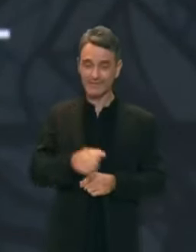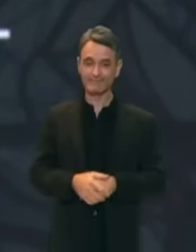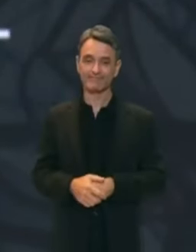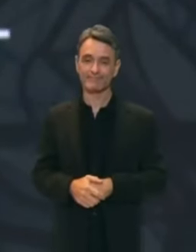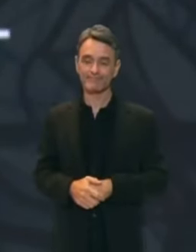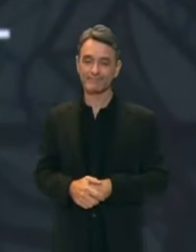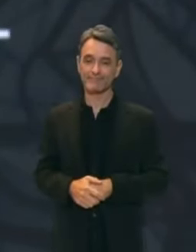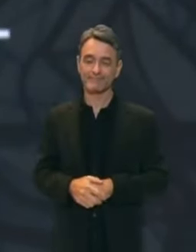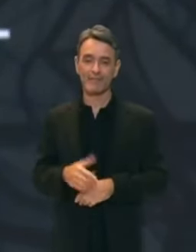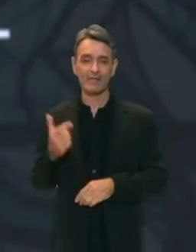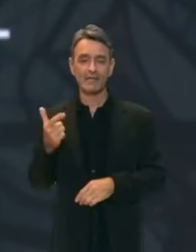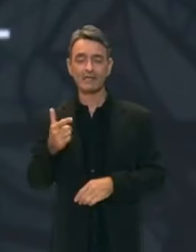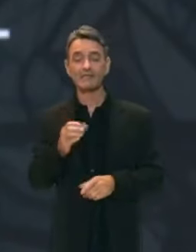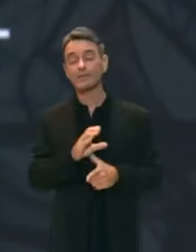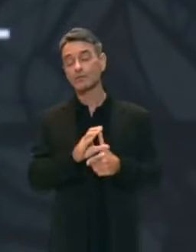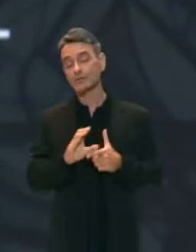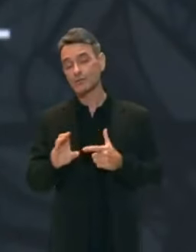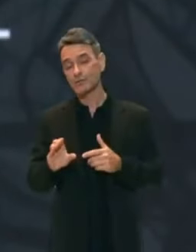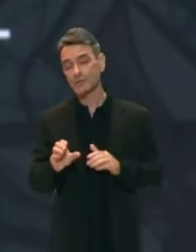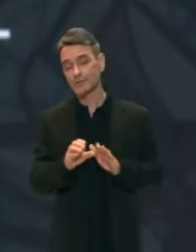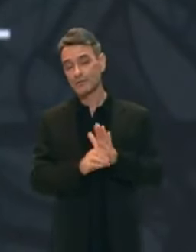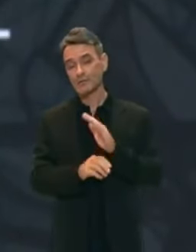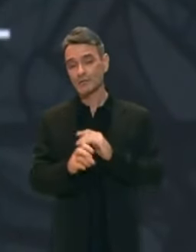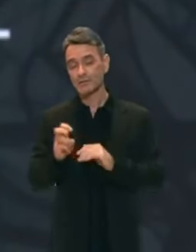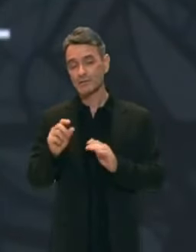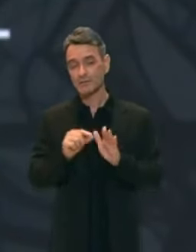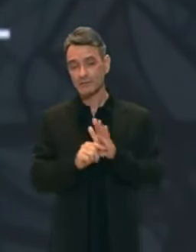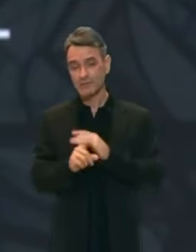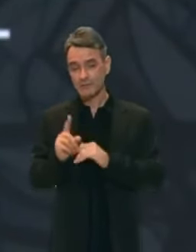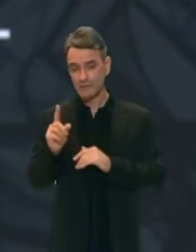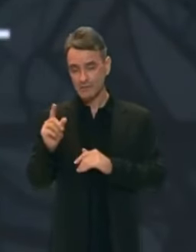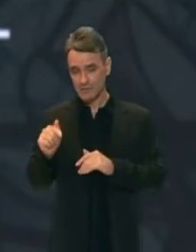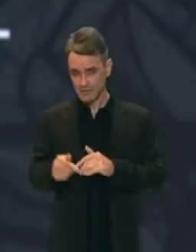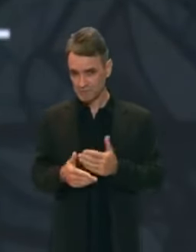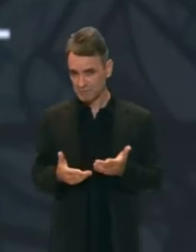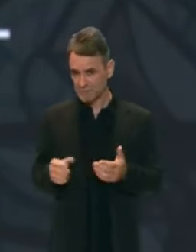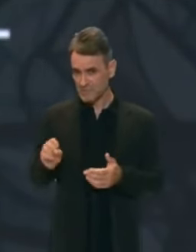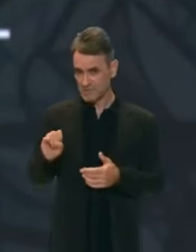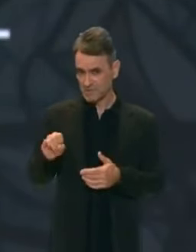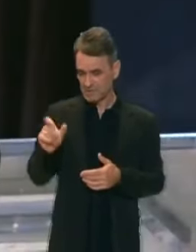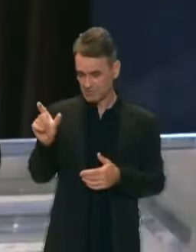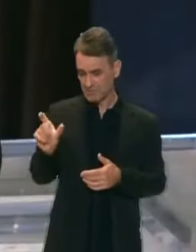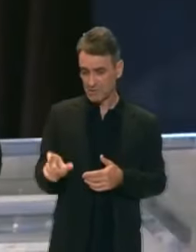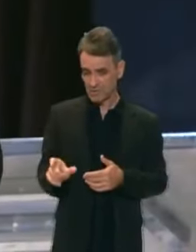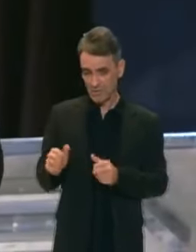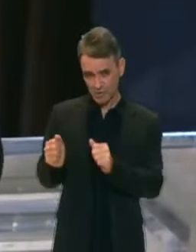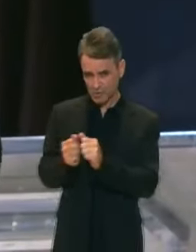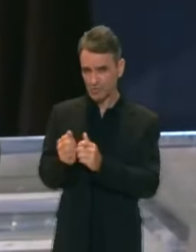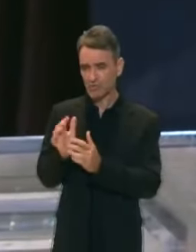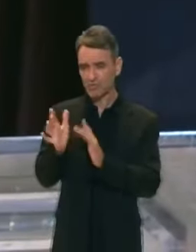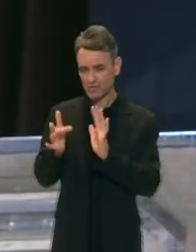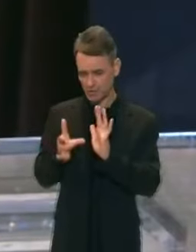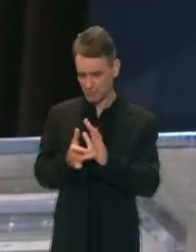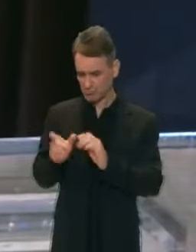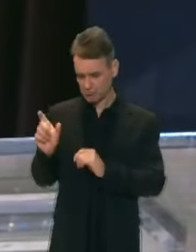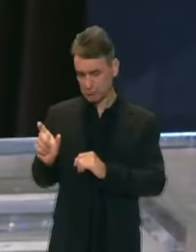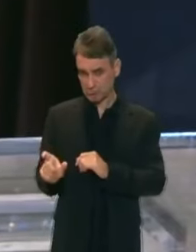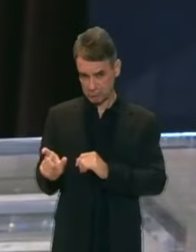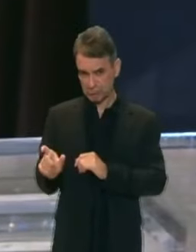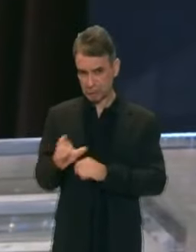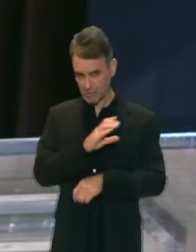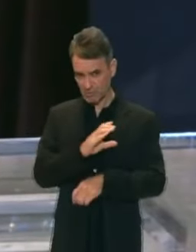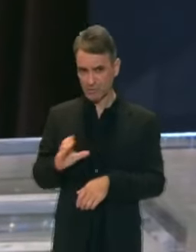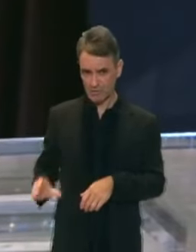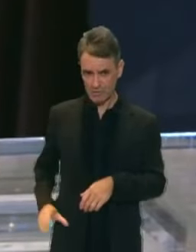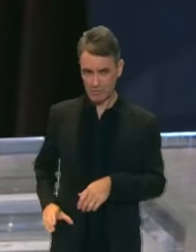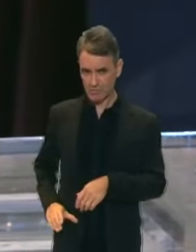Deus, 2 Coríntios vai nos dizer, 5,17, que se alguém está em Jesus, se alguém está em